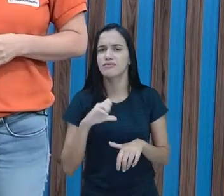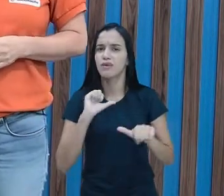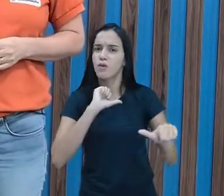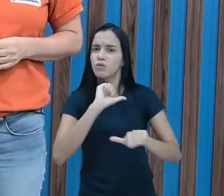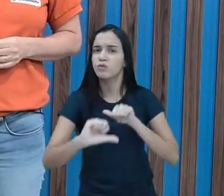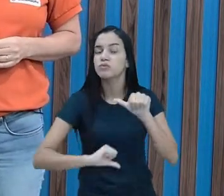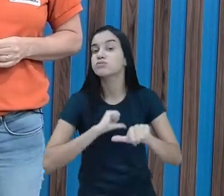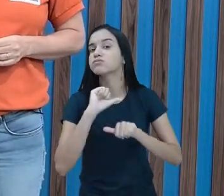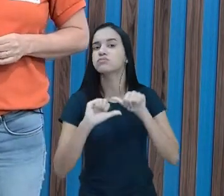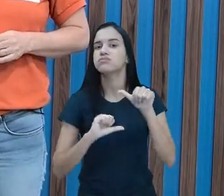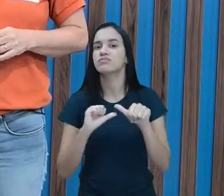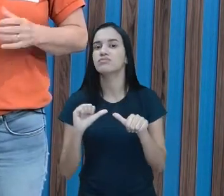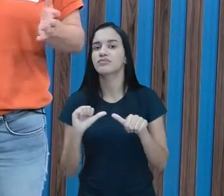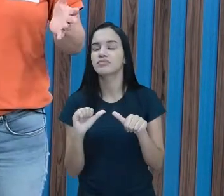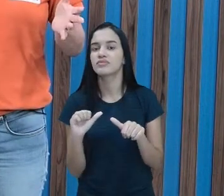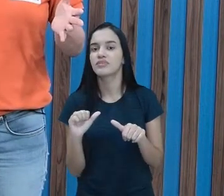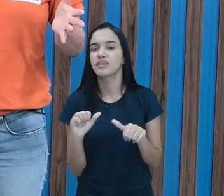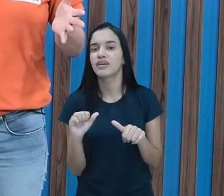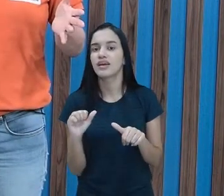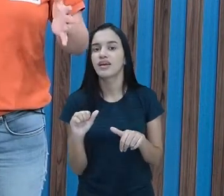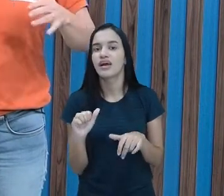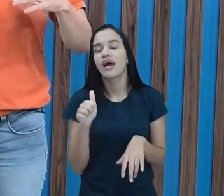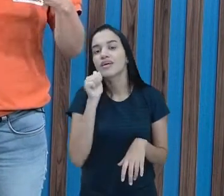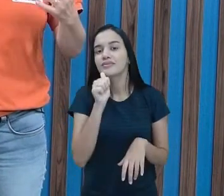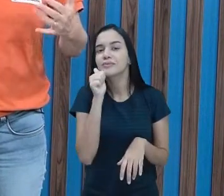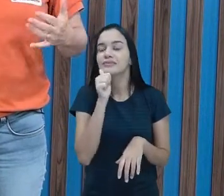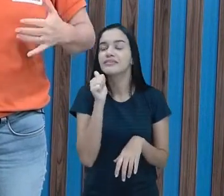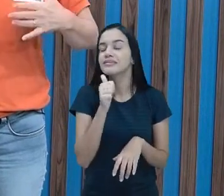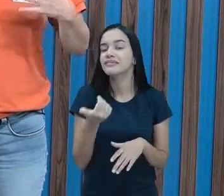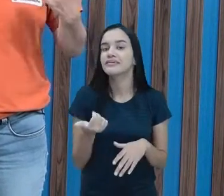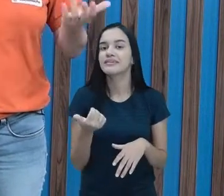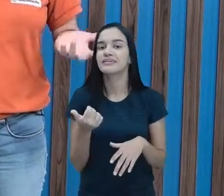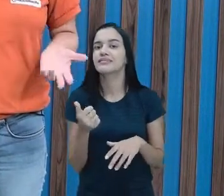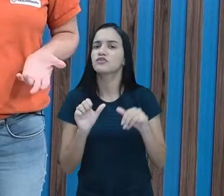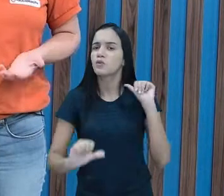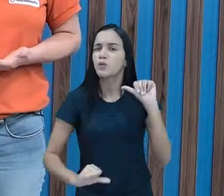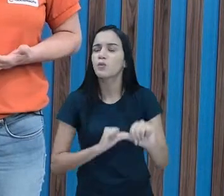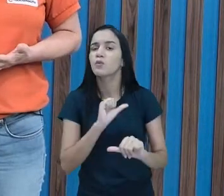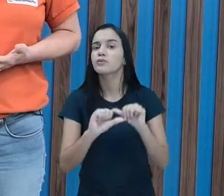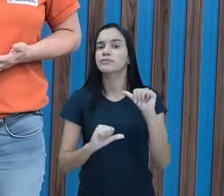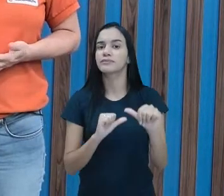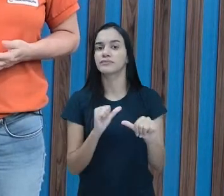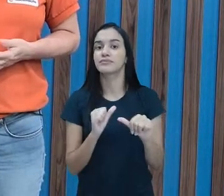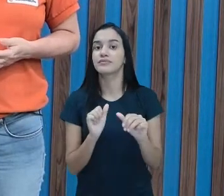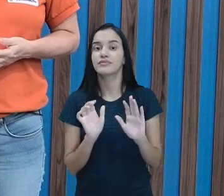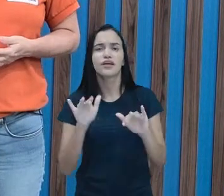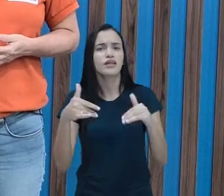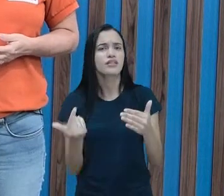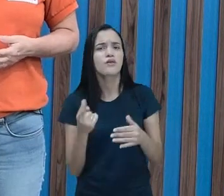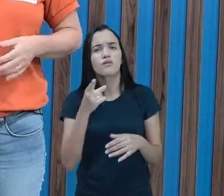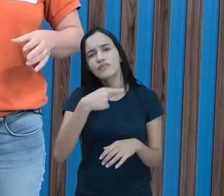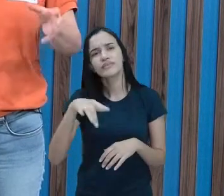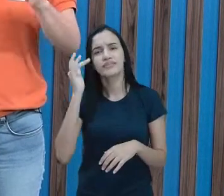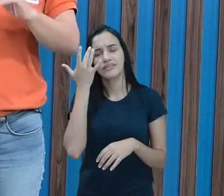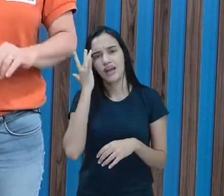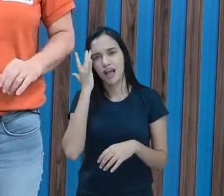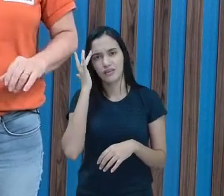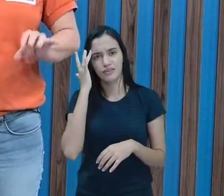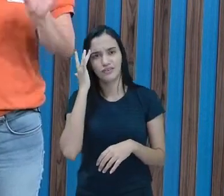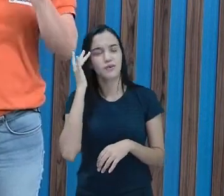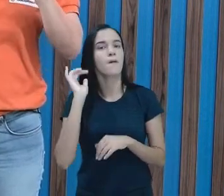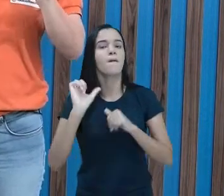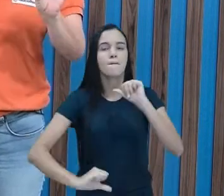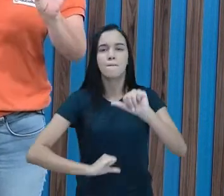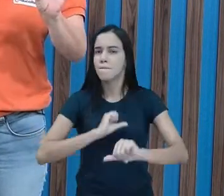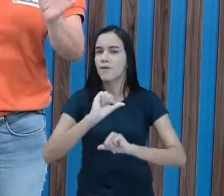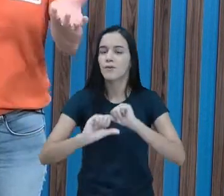cá, meninas? As meninas superpoderosas, será? Os outros estudantes também? E aí, o que vocês acham? Será que mudou muito pelo